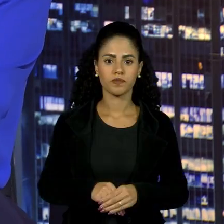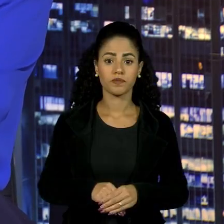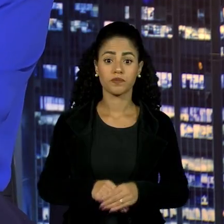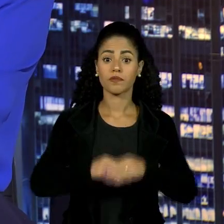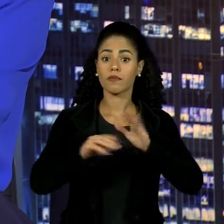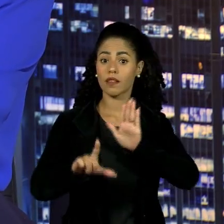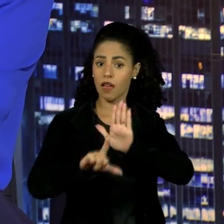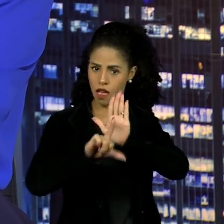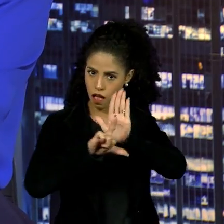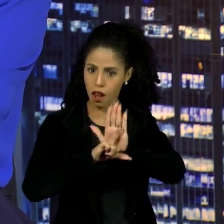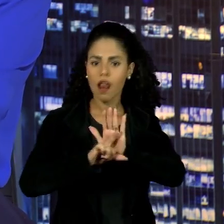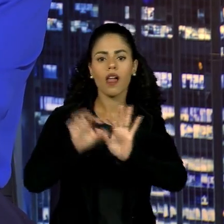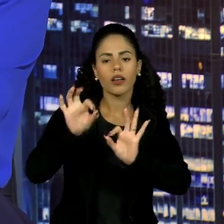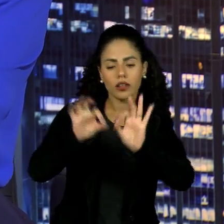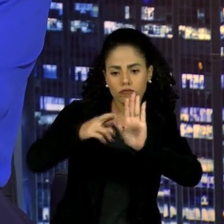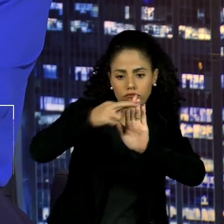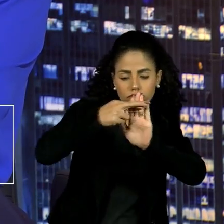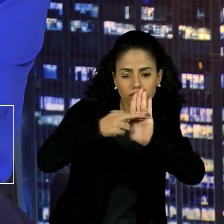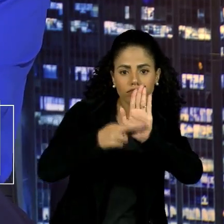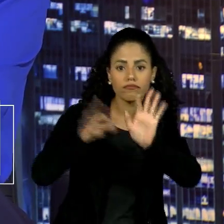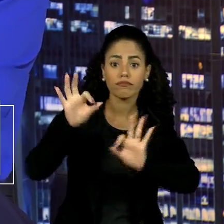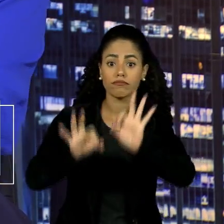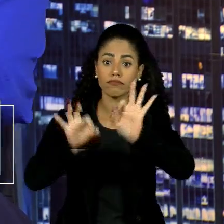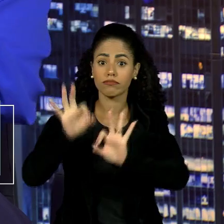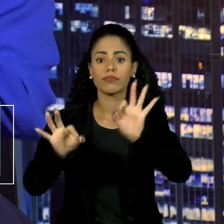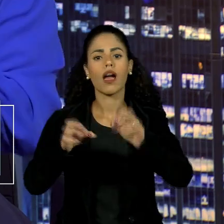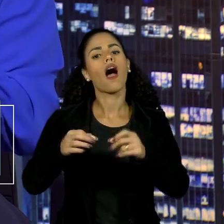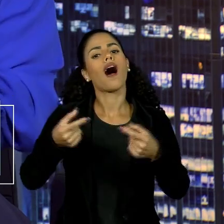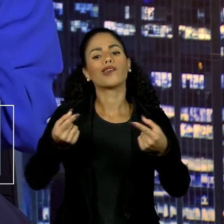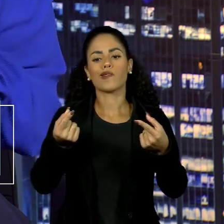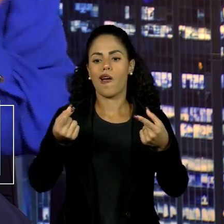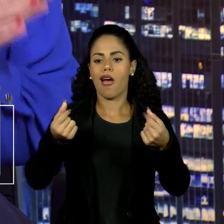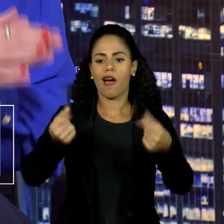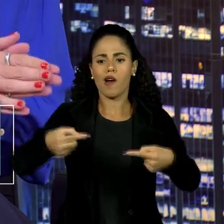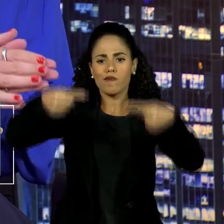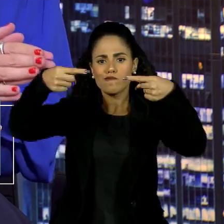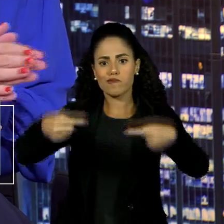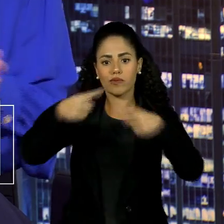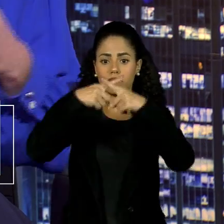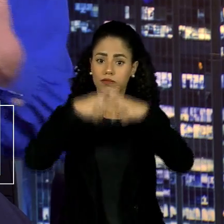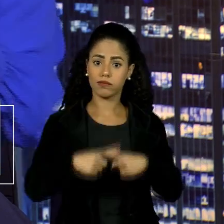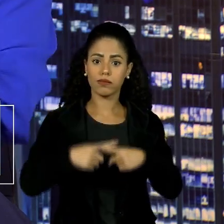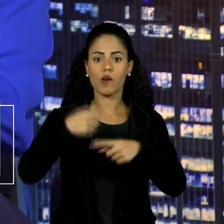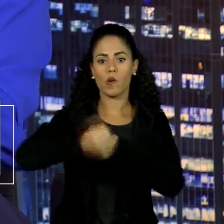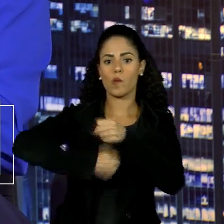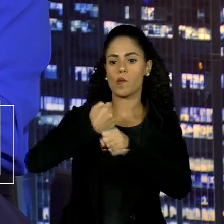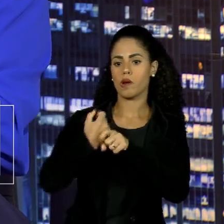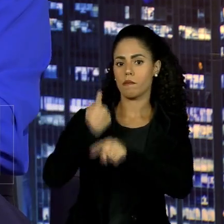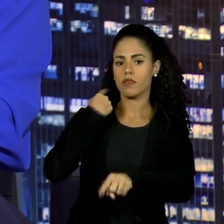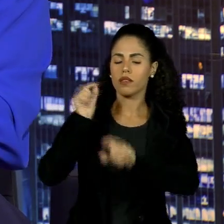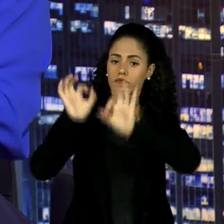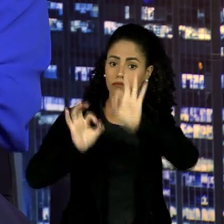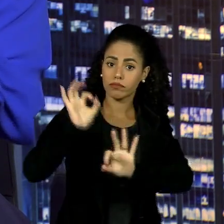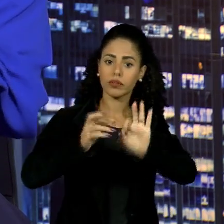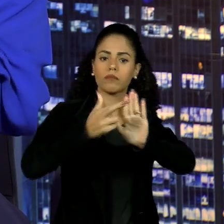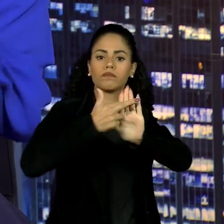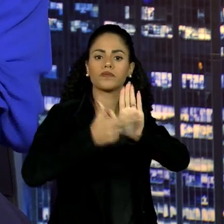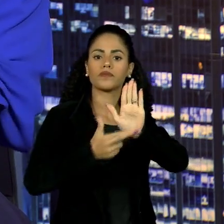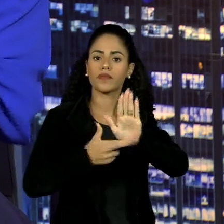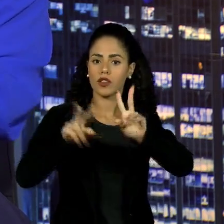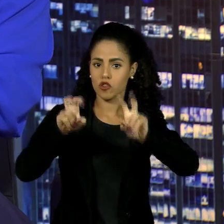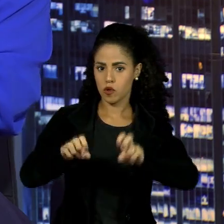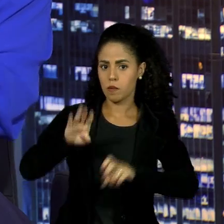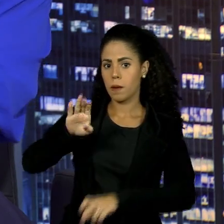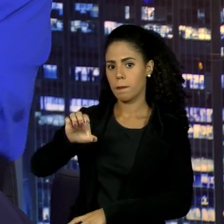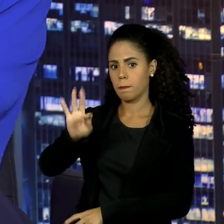lei que regula as apostas esportivas e os jogos online foi sancionada no final do ano passado e a regulamentação desse mercado, das chamadas